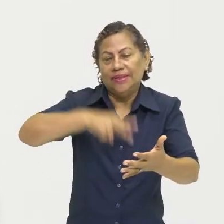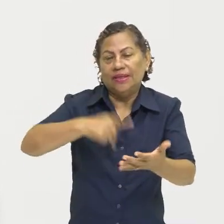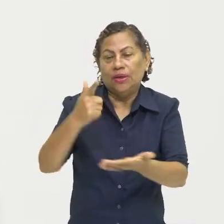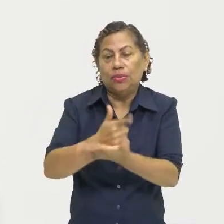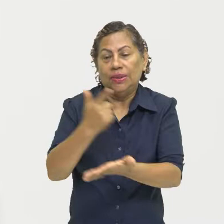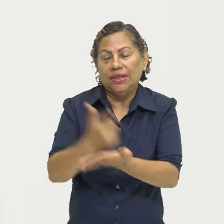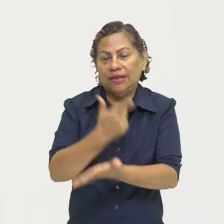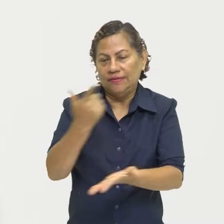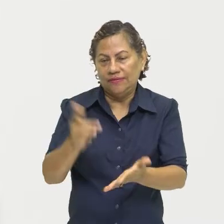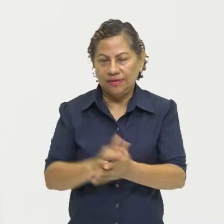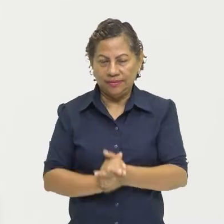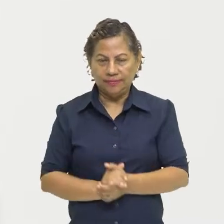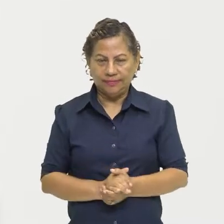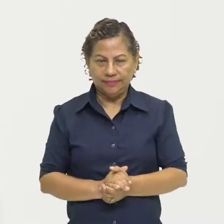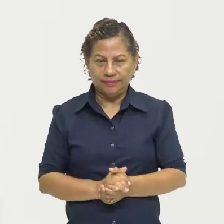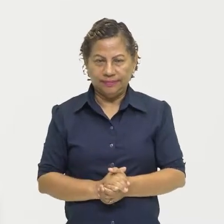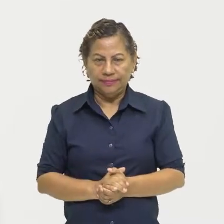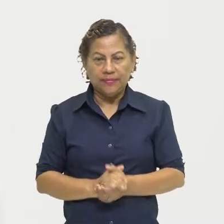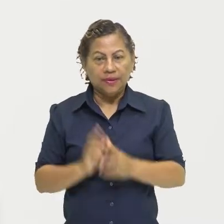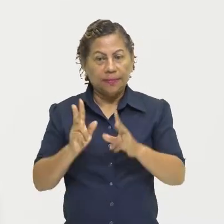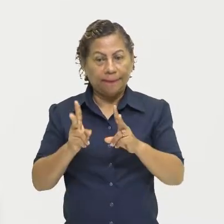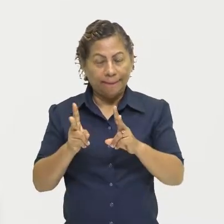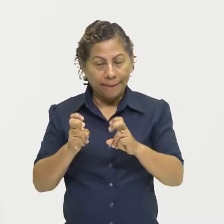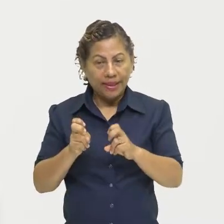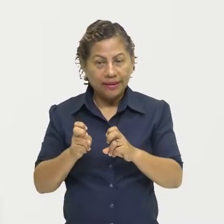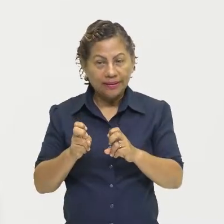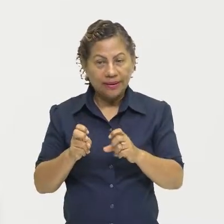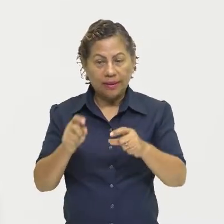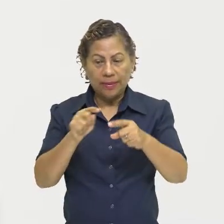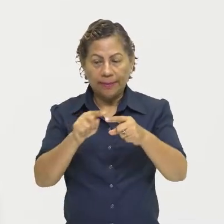pela preposição de, pela preposição por,